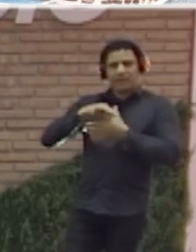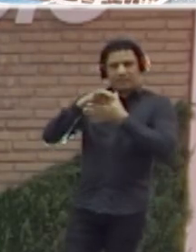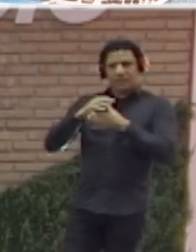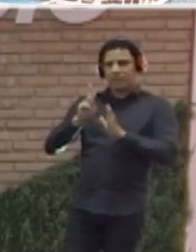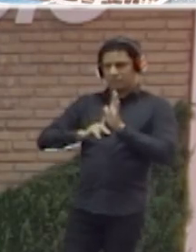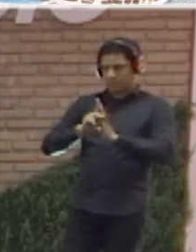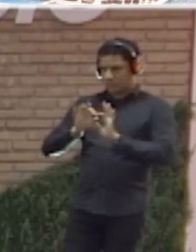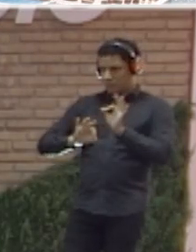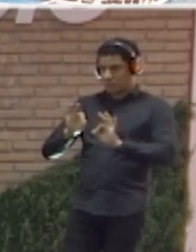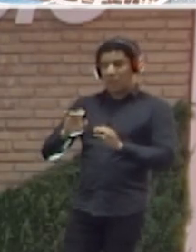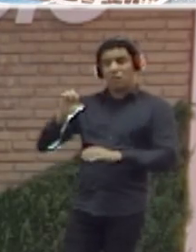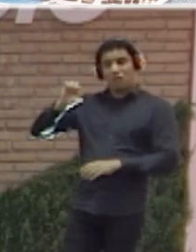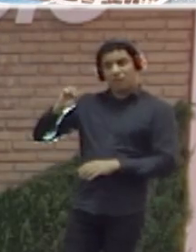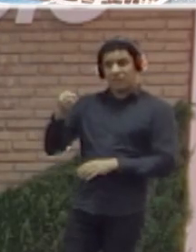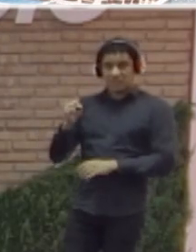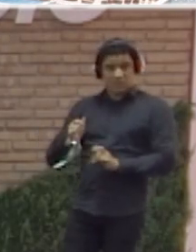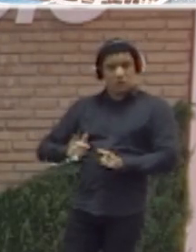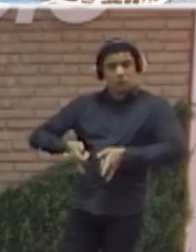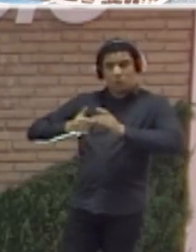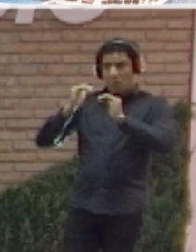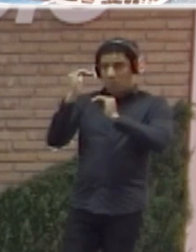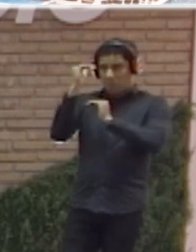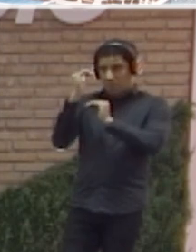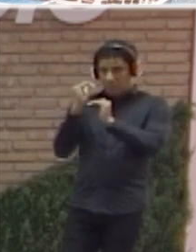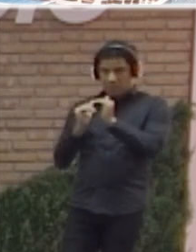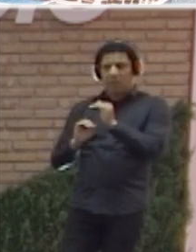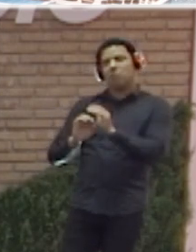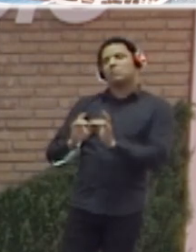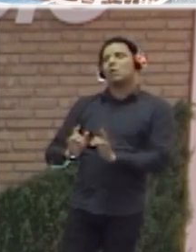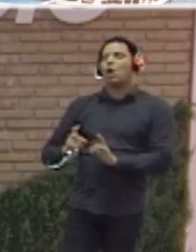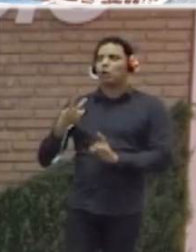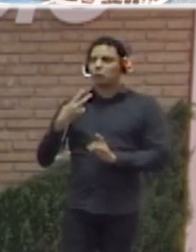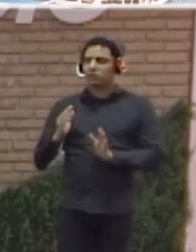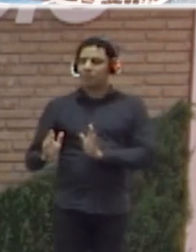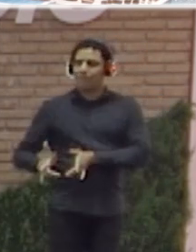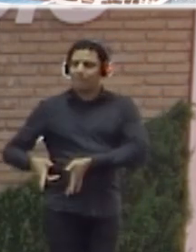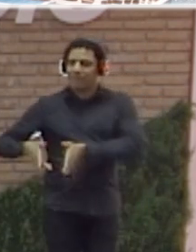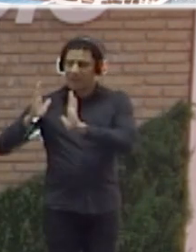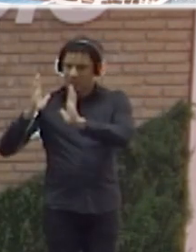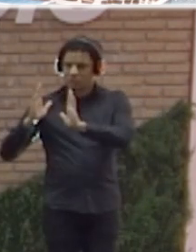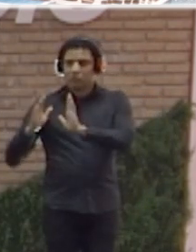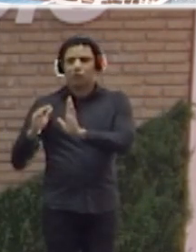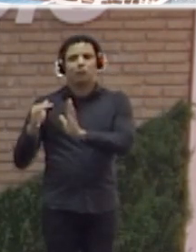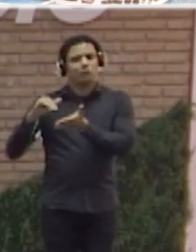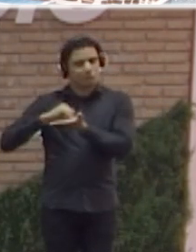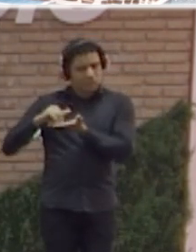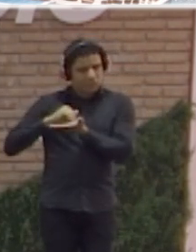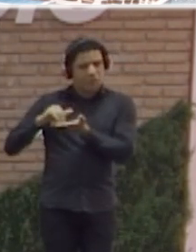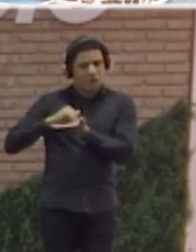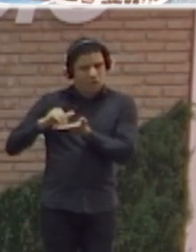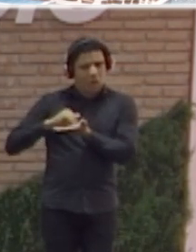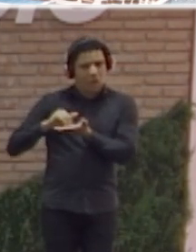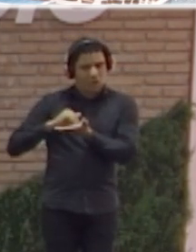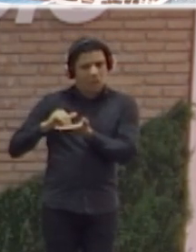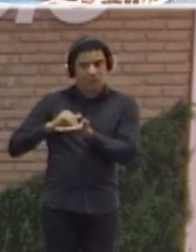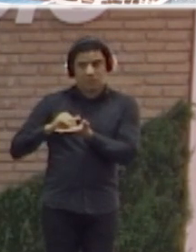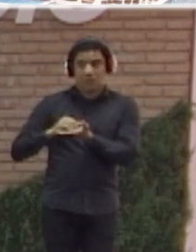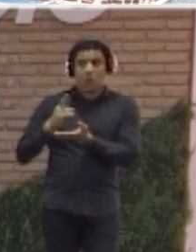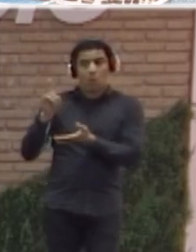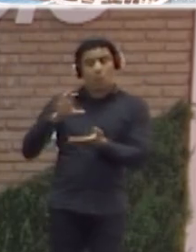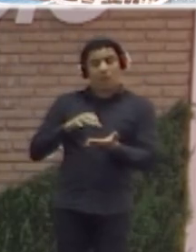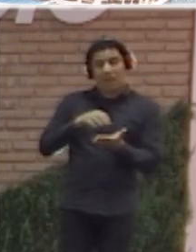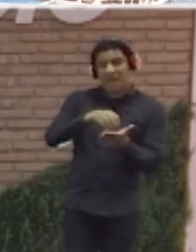São 98 apartamentos, 2 prédios de escritório. Um dos prédios de escritórios, na verdade, é a sede